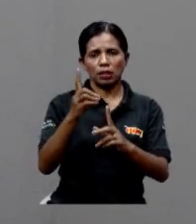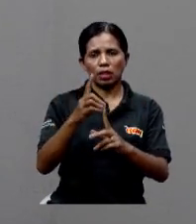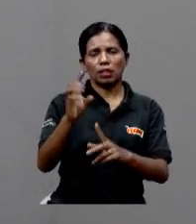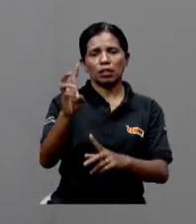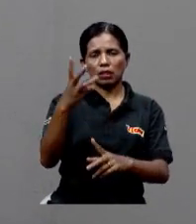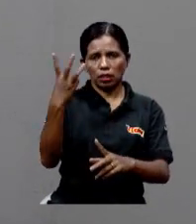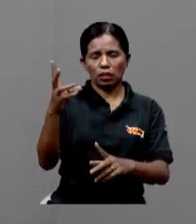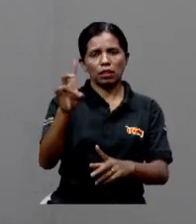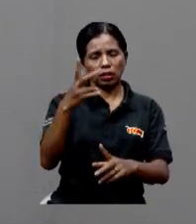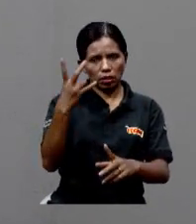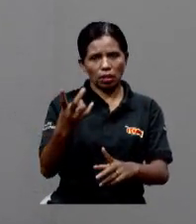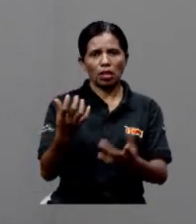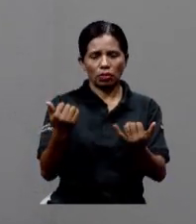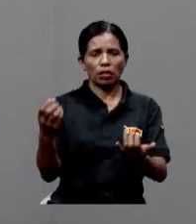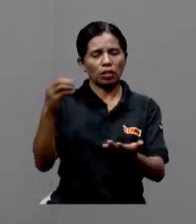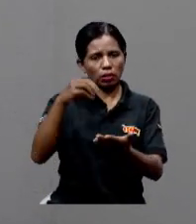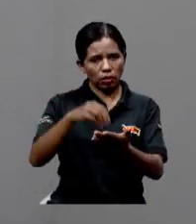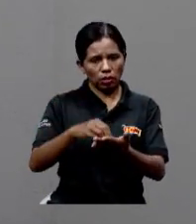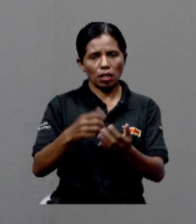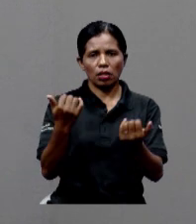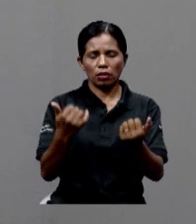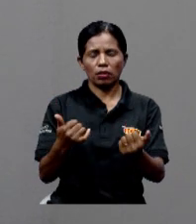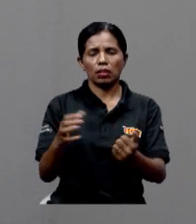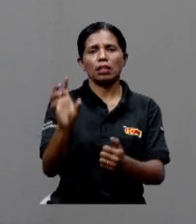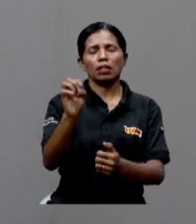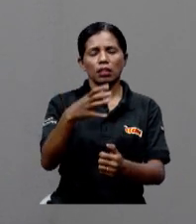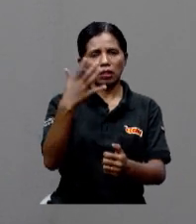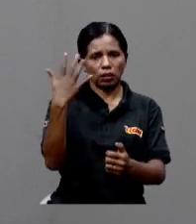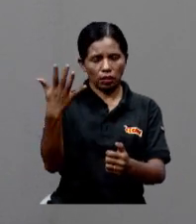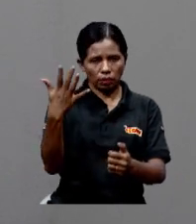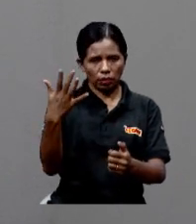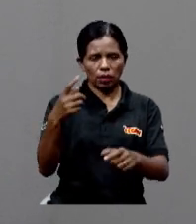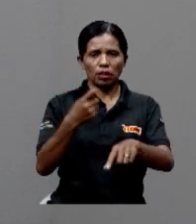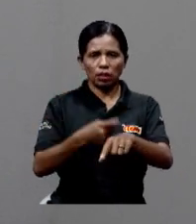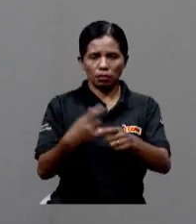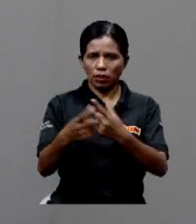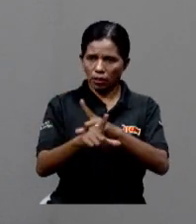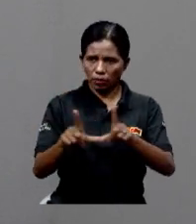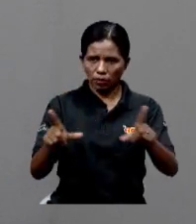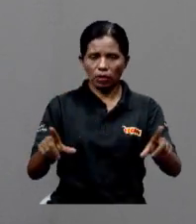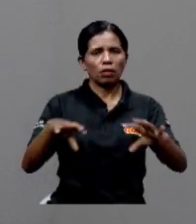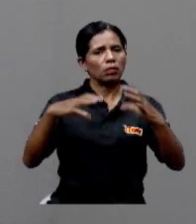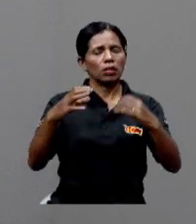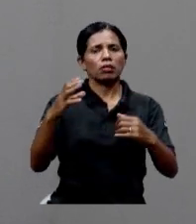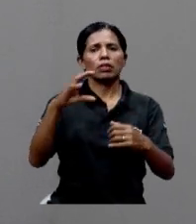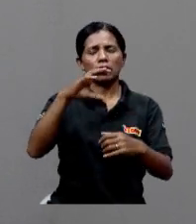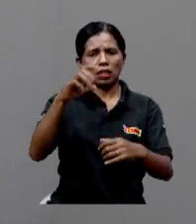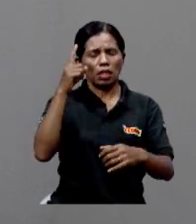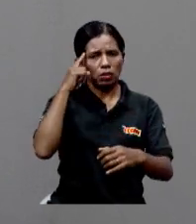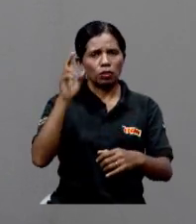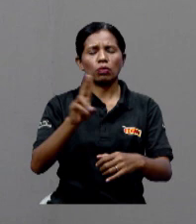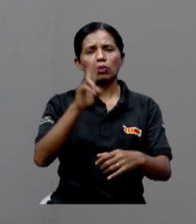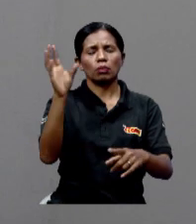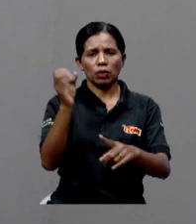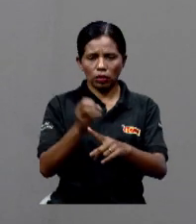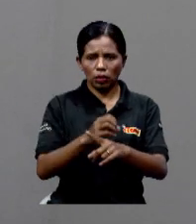bem, hoje ajustamos como dia 15, terça-feira, e é tempo livre. Ela. Então, comissão Serra Nui para tu usa a oportunidade,